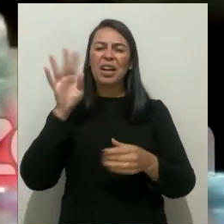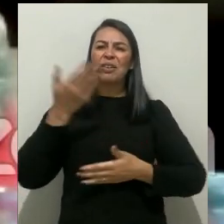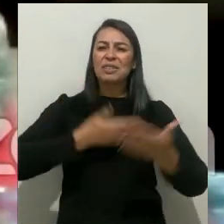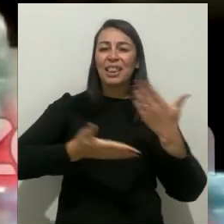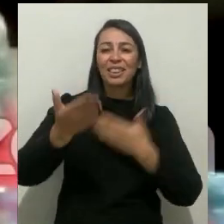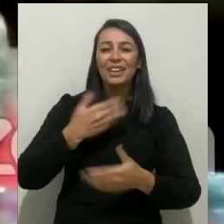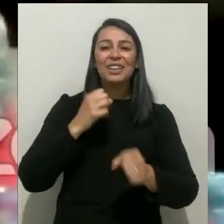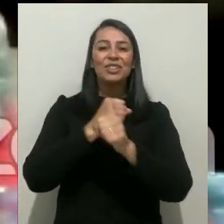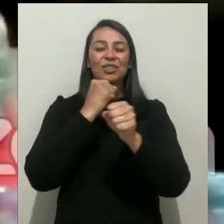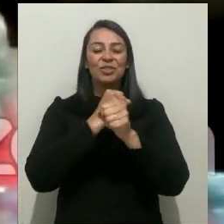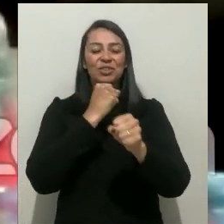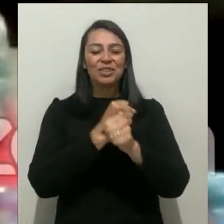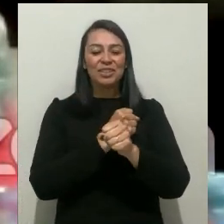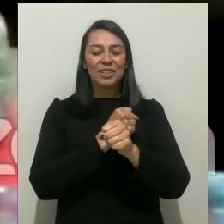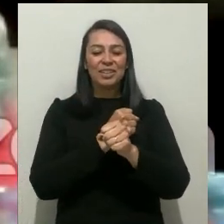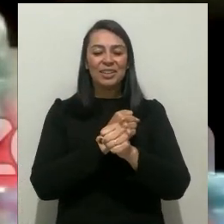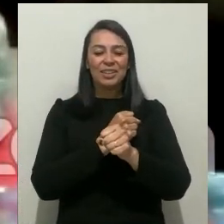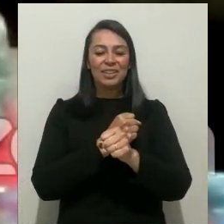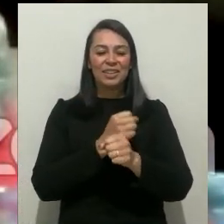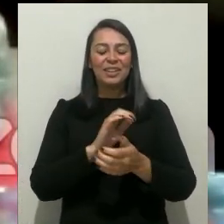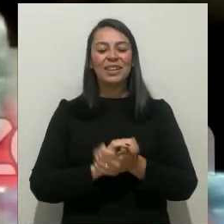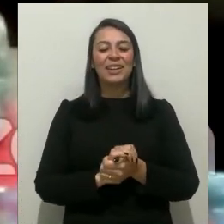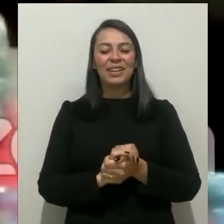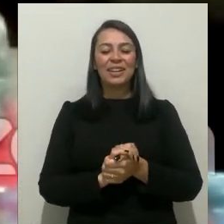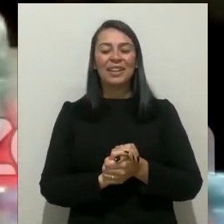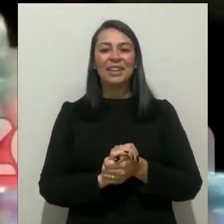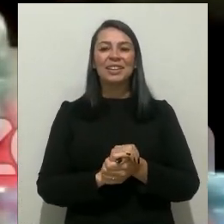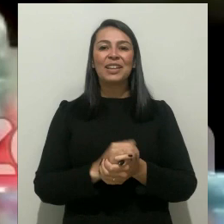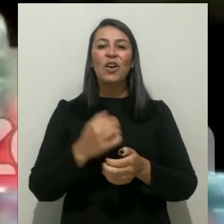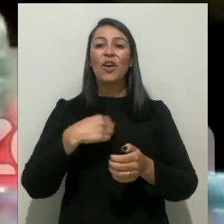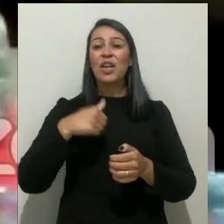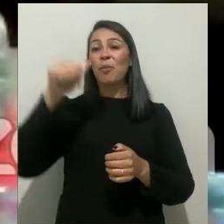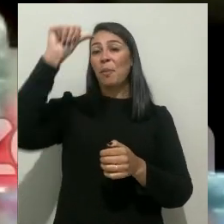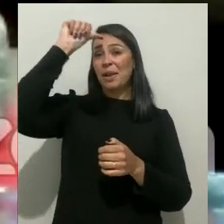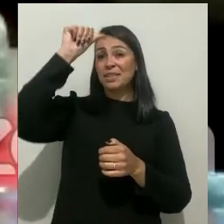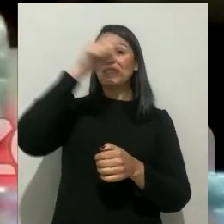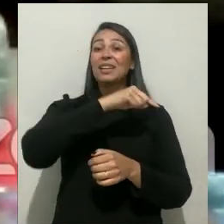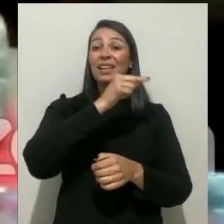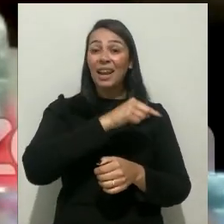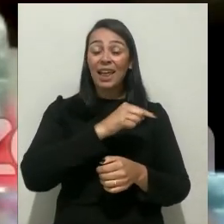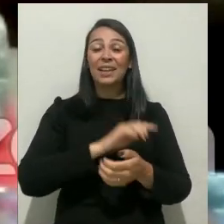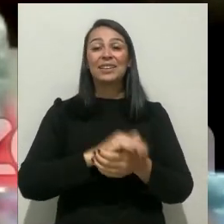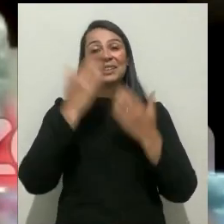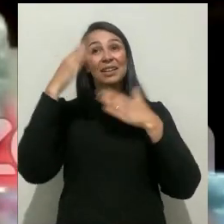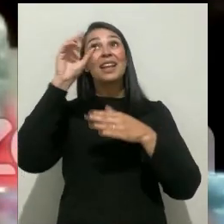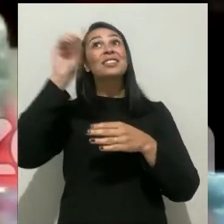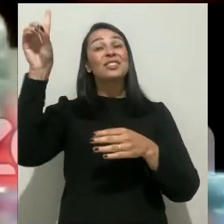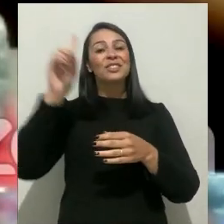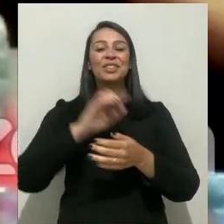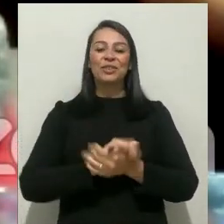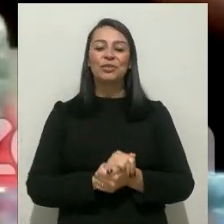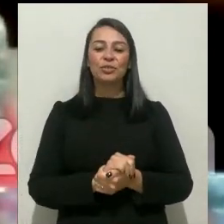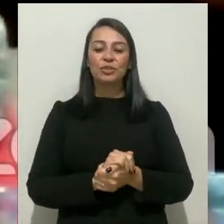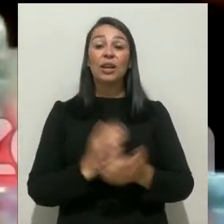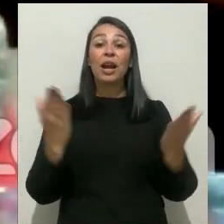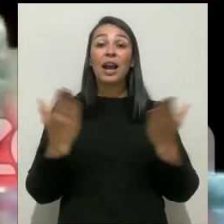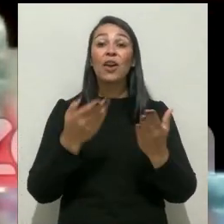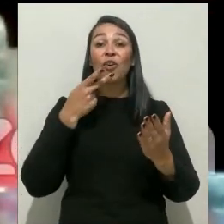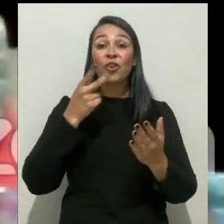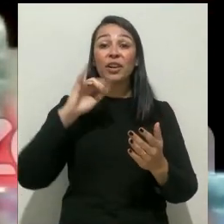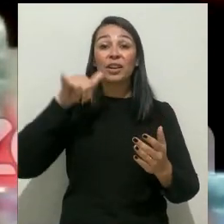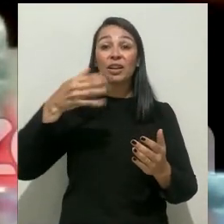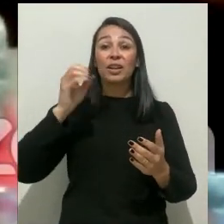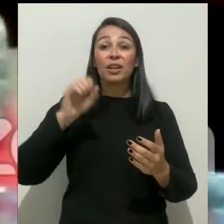aquilo. E com a graça de Deus eu fui batizada lá, então o sangue de Jesus tem poder. Agora, João. Bom, gente, boa noite